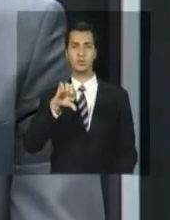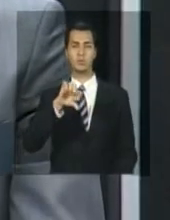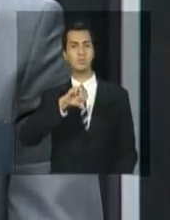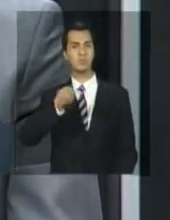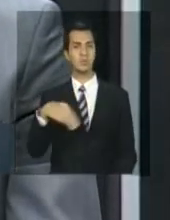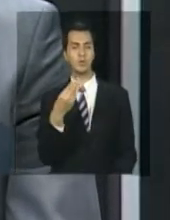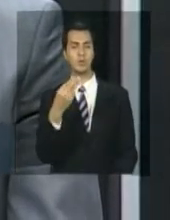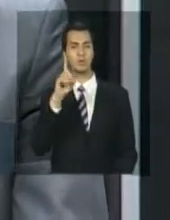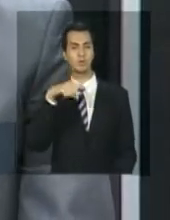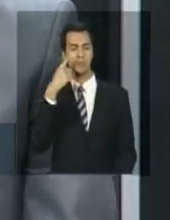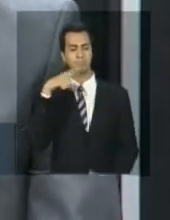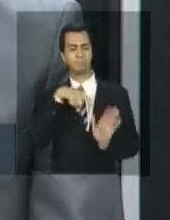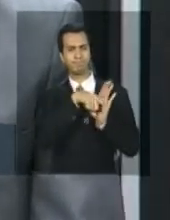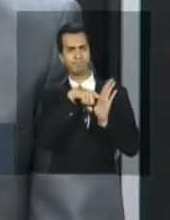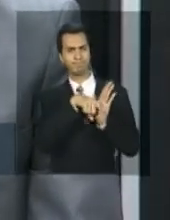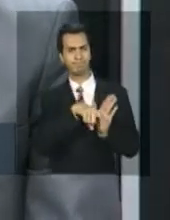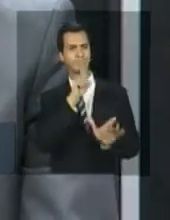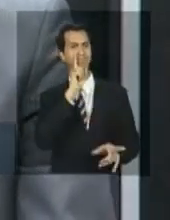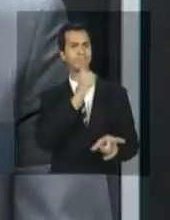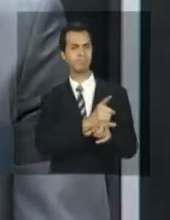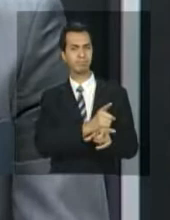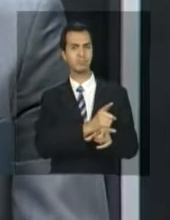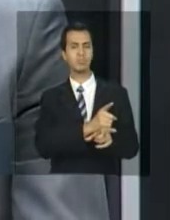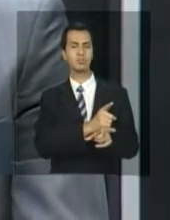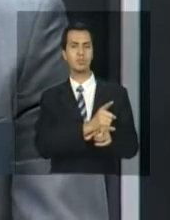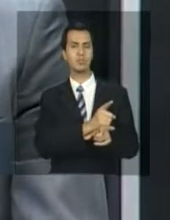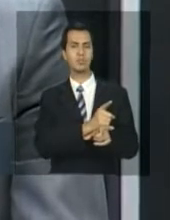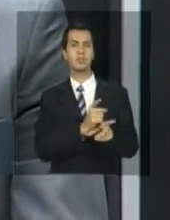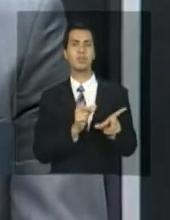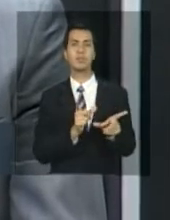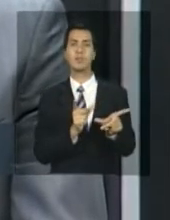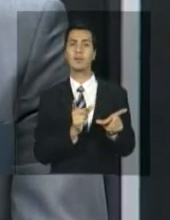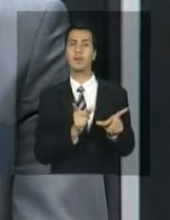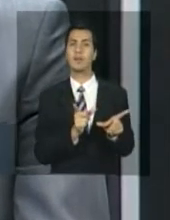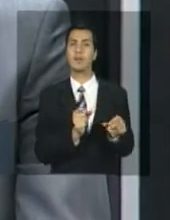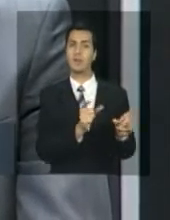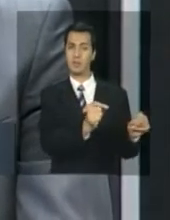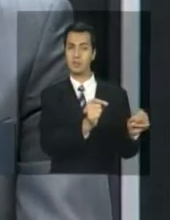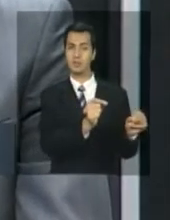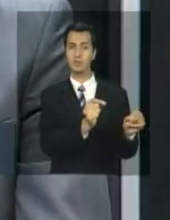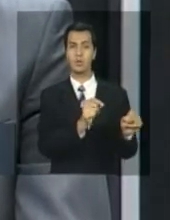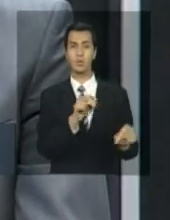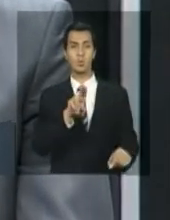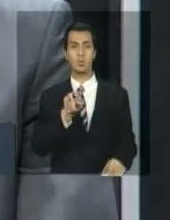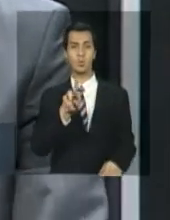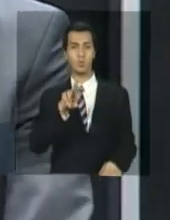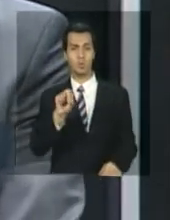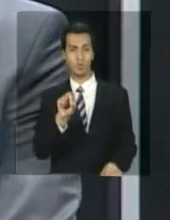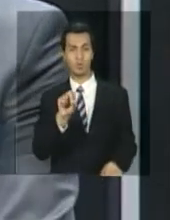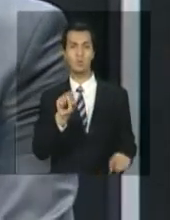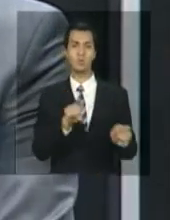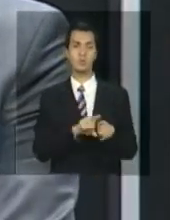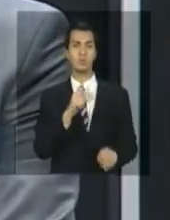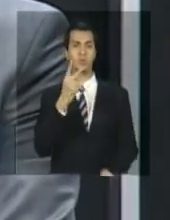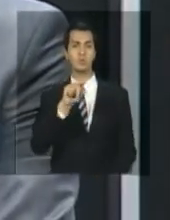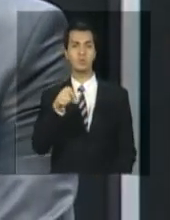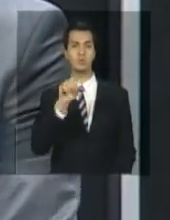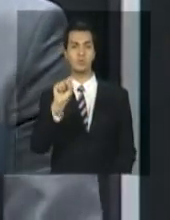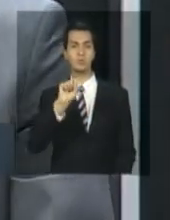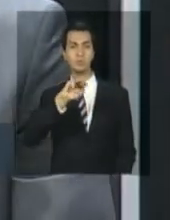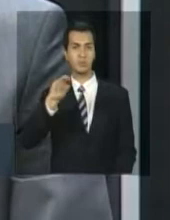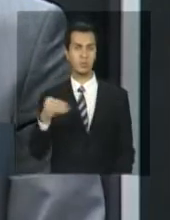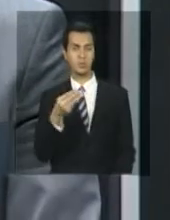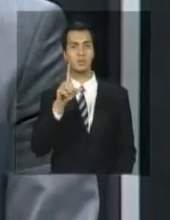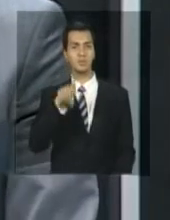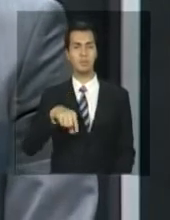exames citopatológicos preventivos de câncer do colo de útero e 2,8 milhões de mamografias